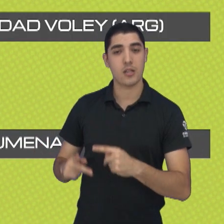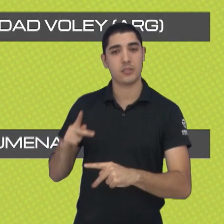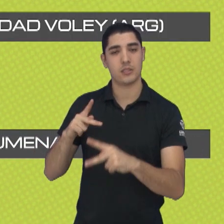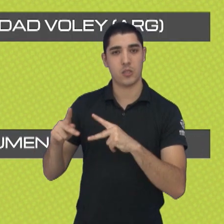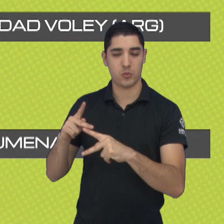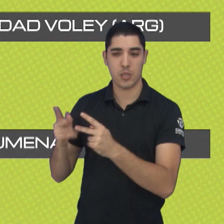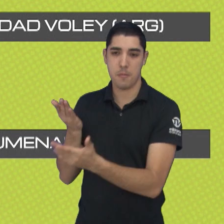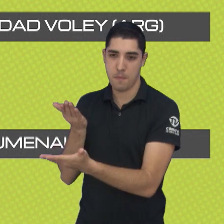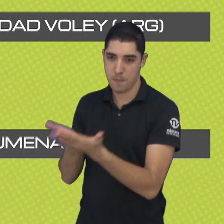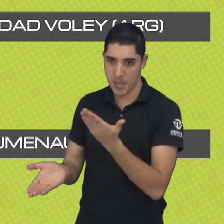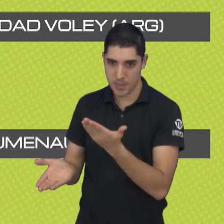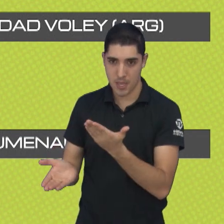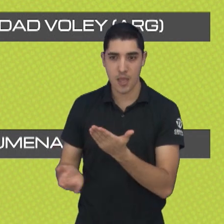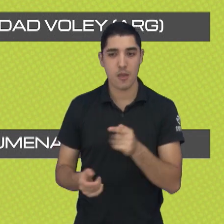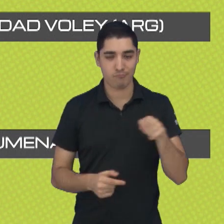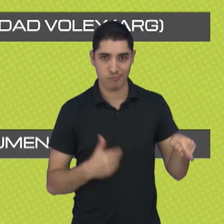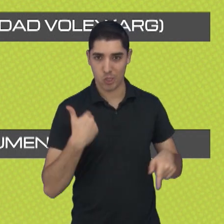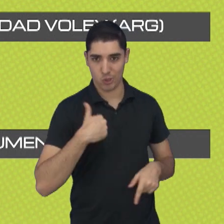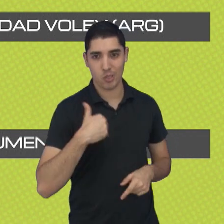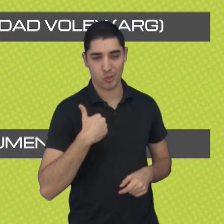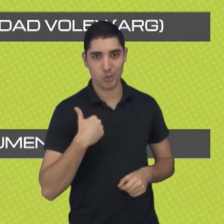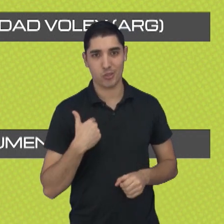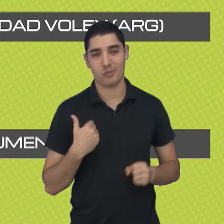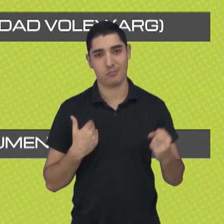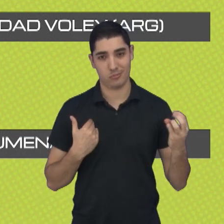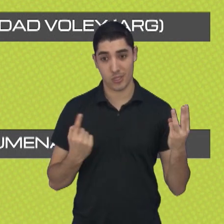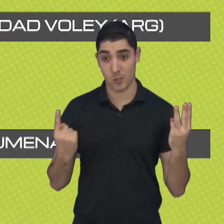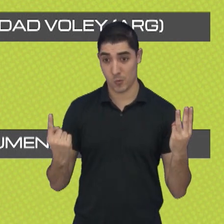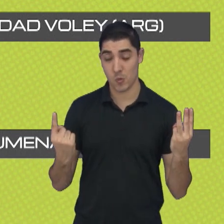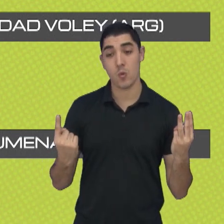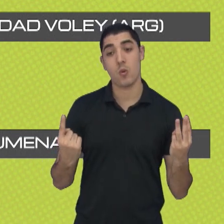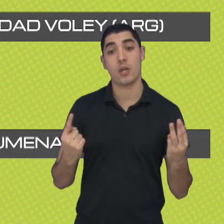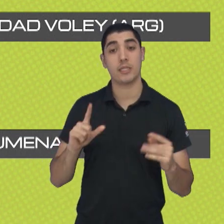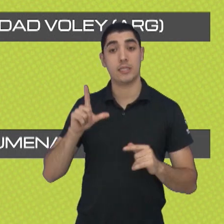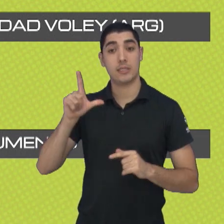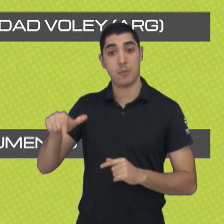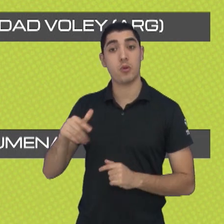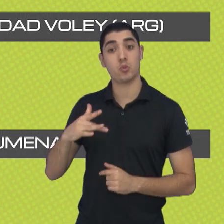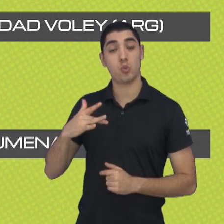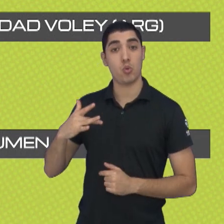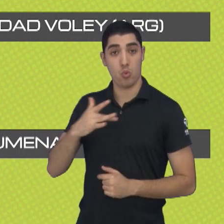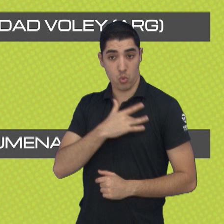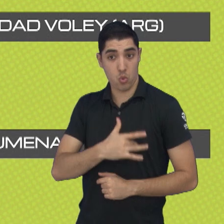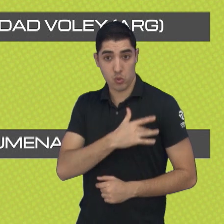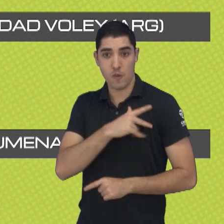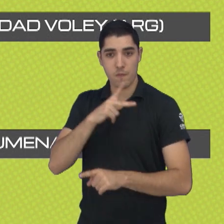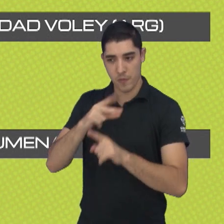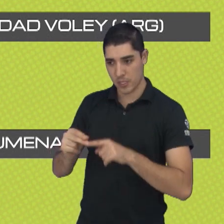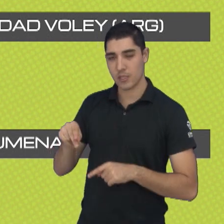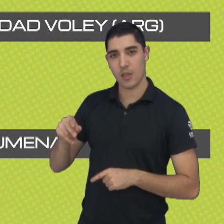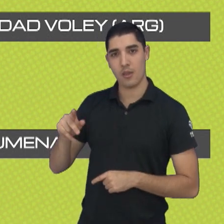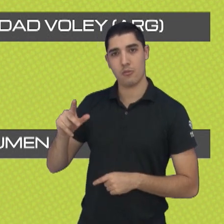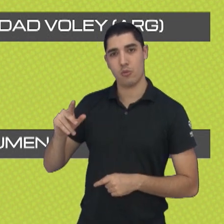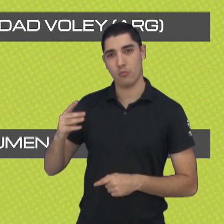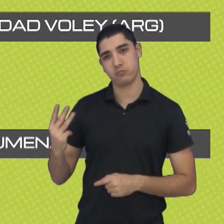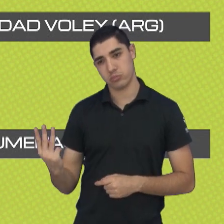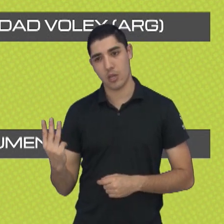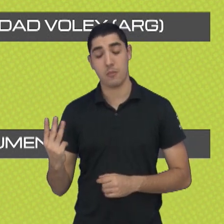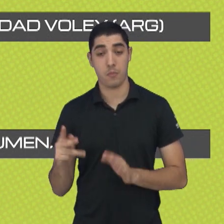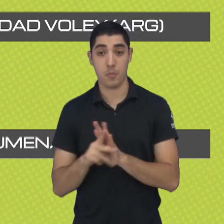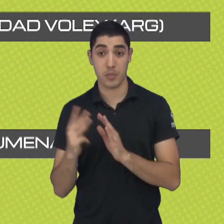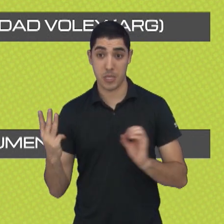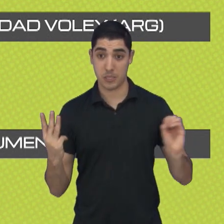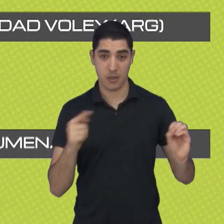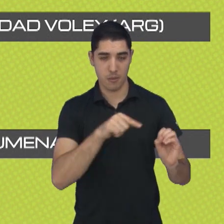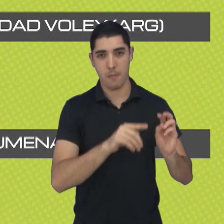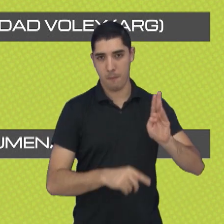acabou perdendo para o Ciudad Vôlei da Argentina por 3-0, o Cruzeiro enfrentou os donos da casa, o Blumenau 3-0, a final será hoje,